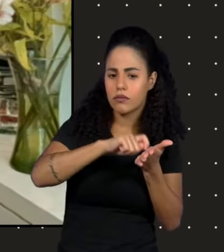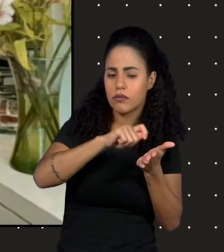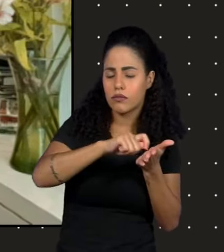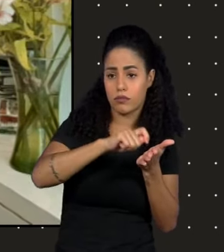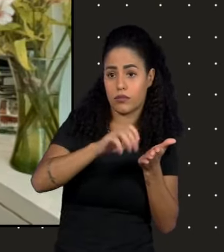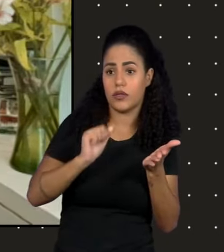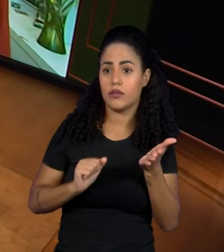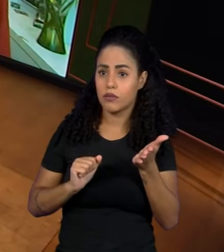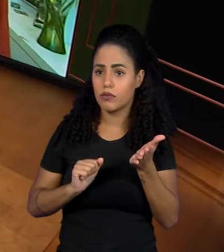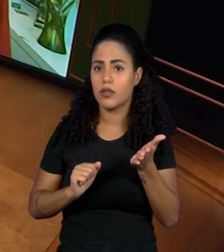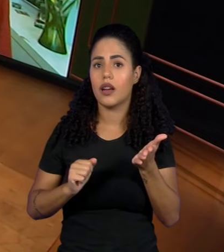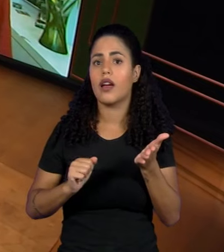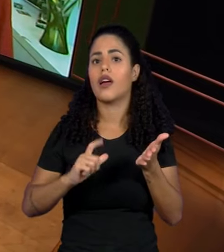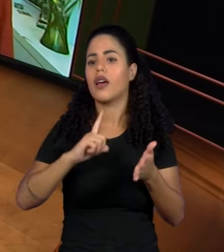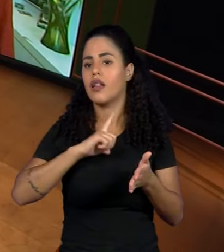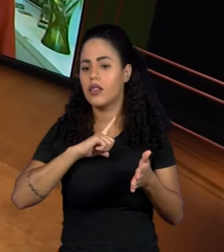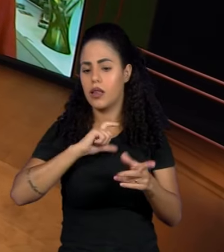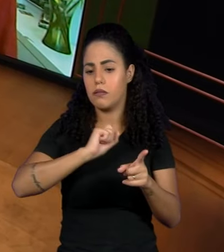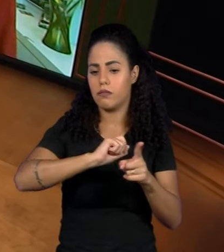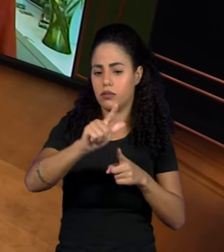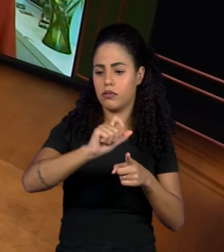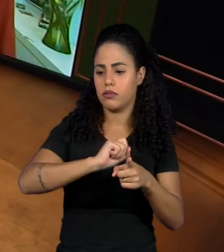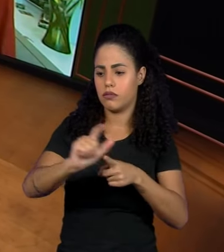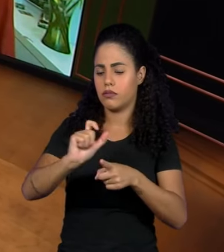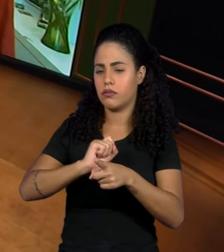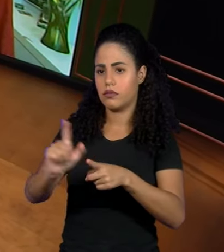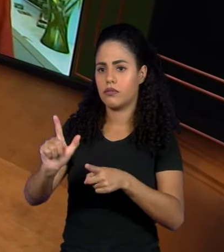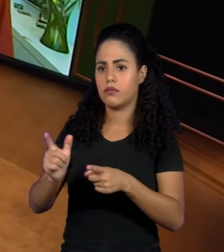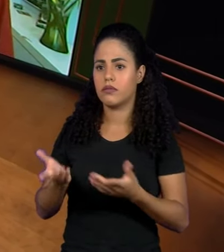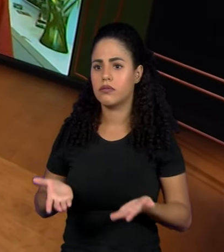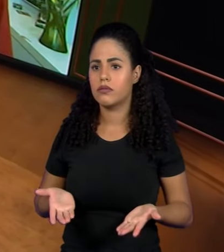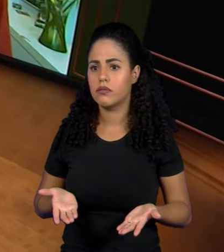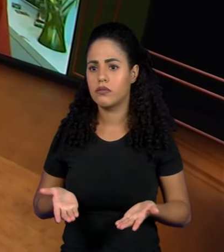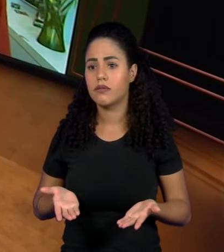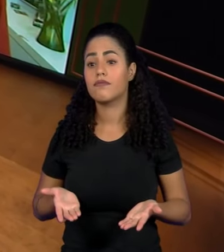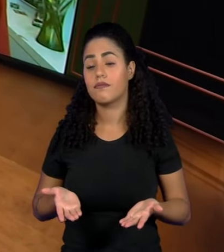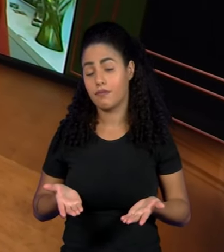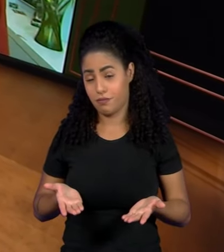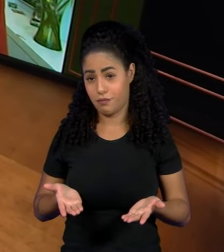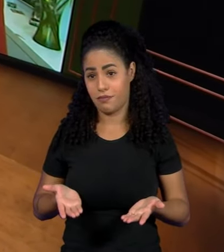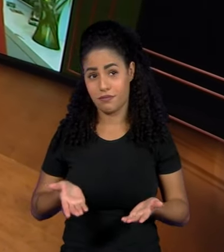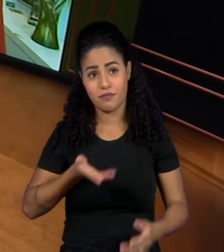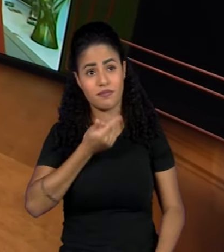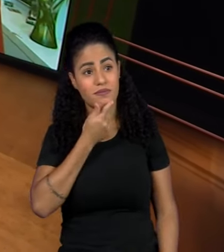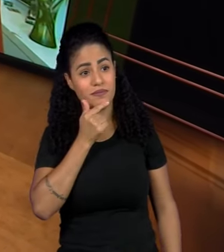forte. Tem gente que foi expulso aí, dos